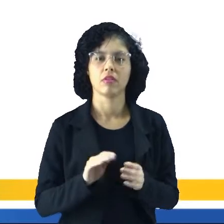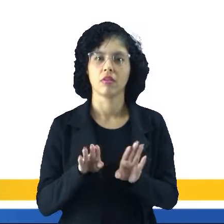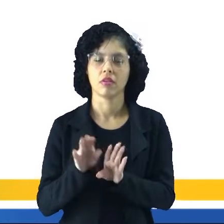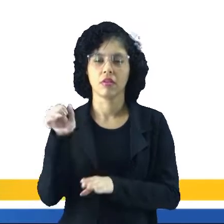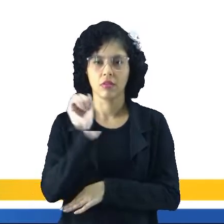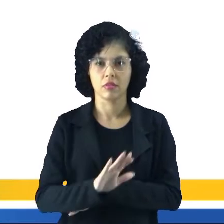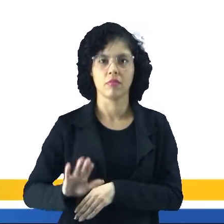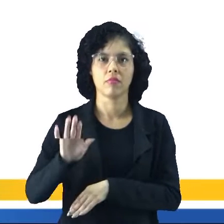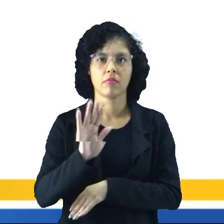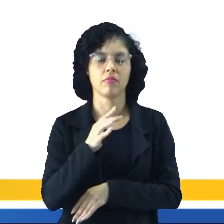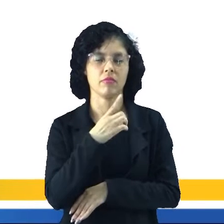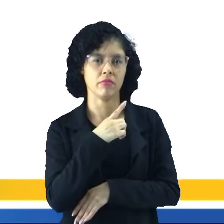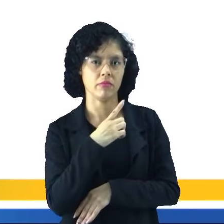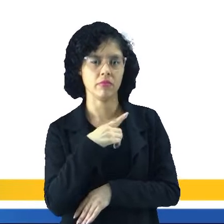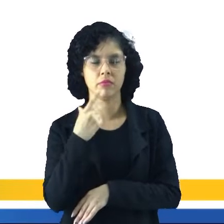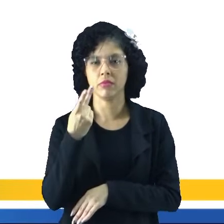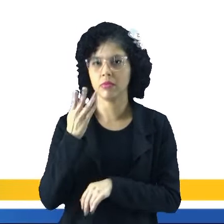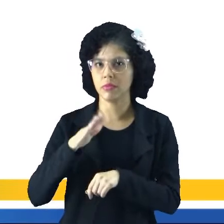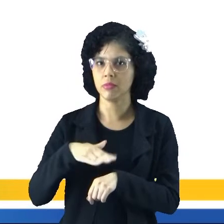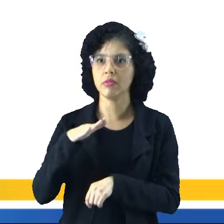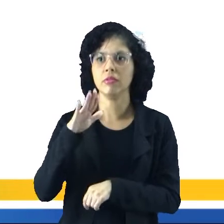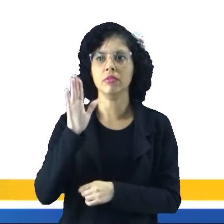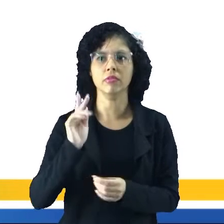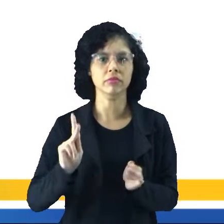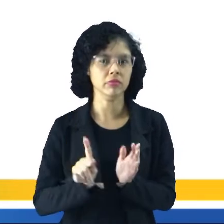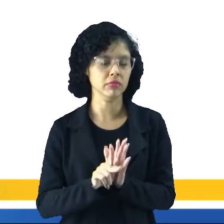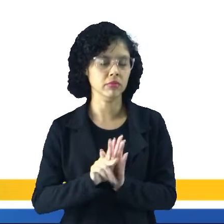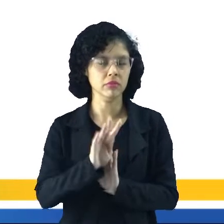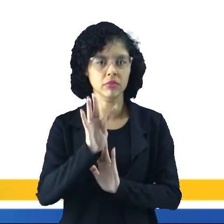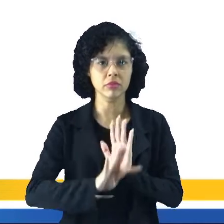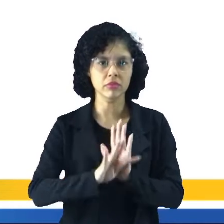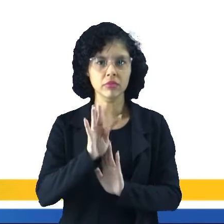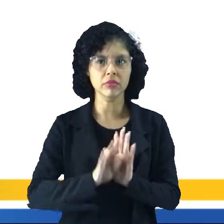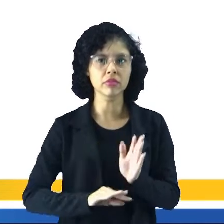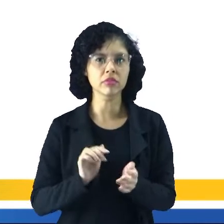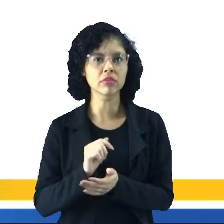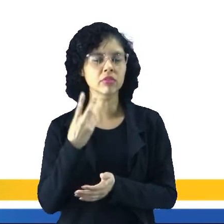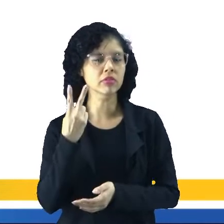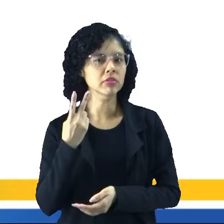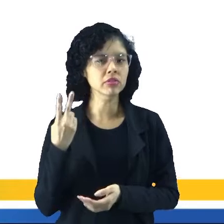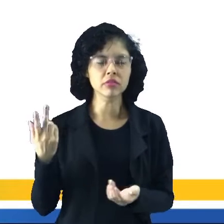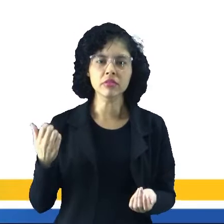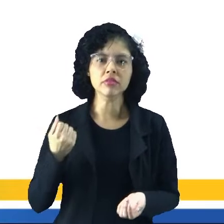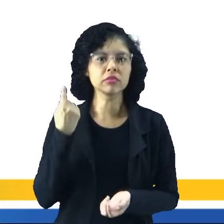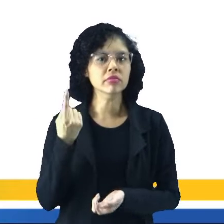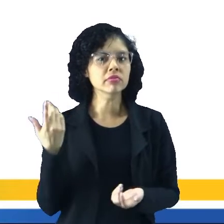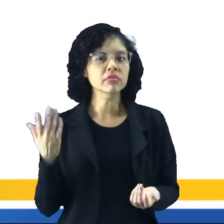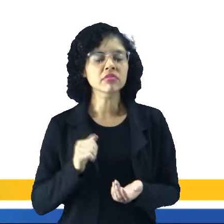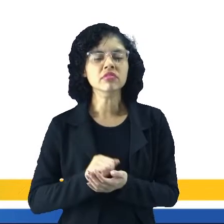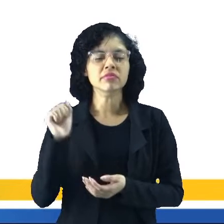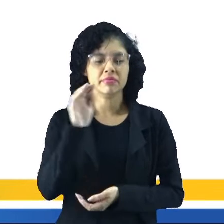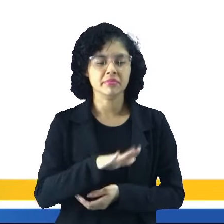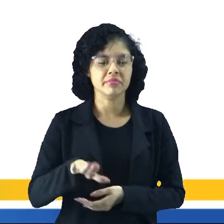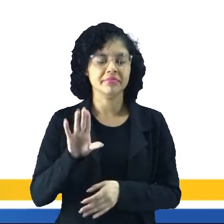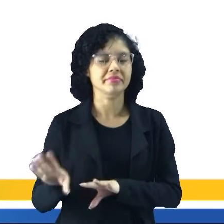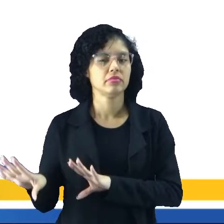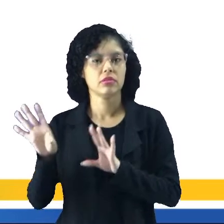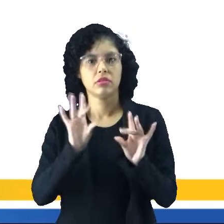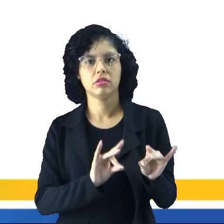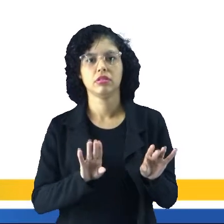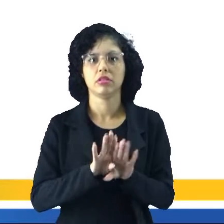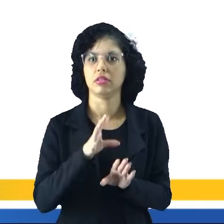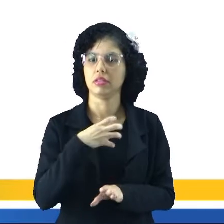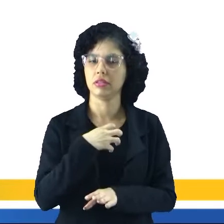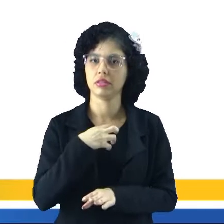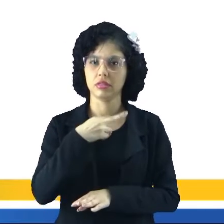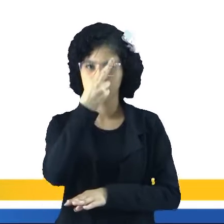si, eles dizem mais do que um próprio texto aí, com uma página, 2 páginas, porque eles trazem todo ali um